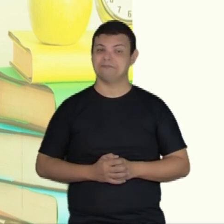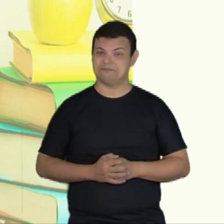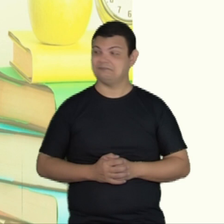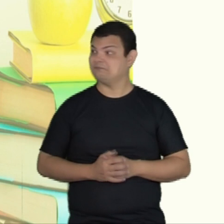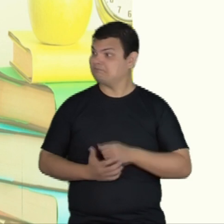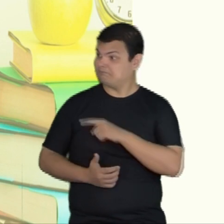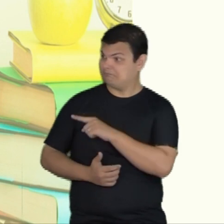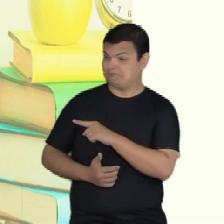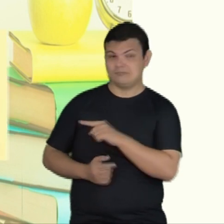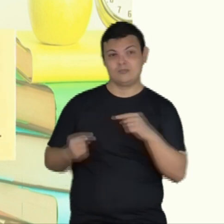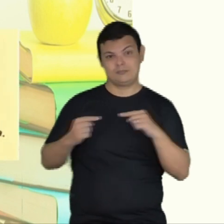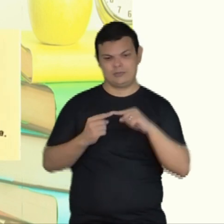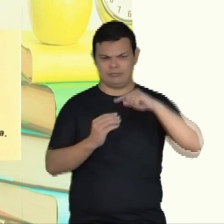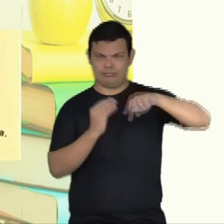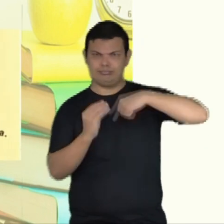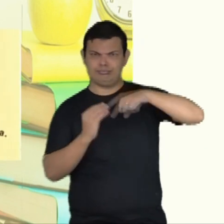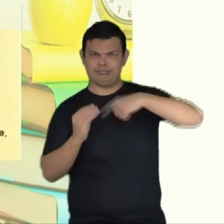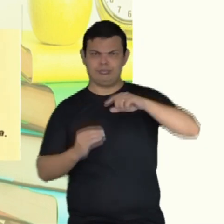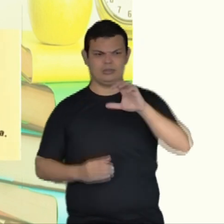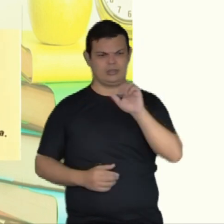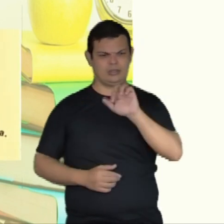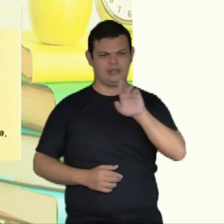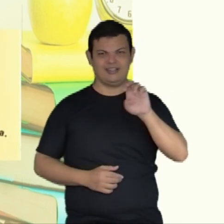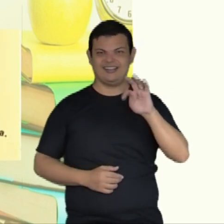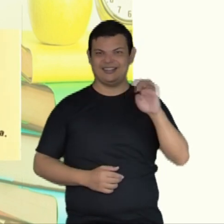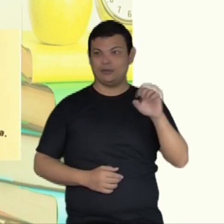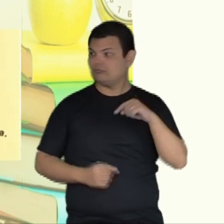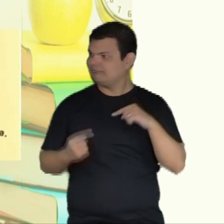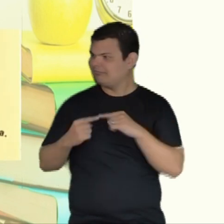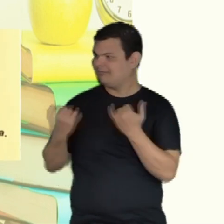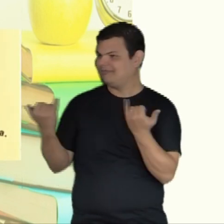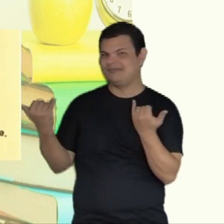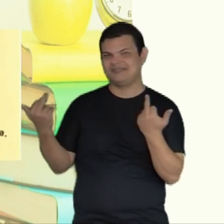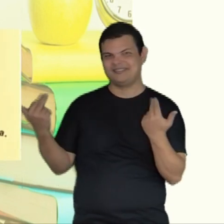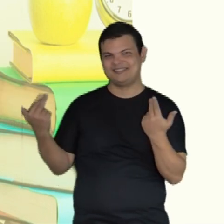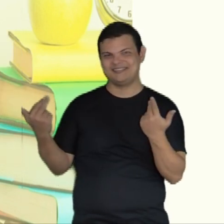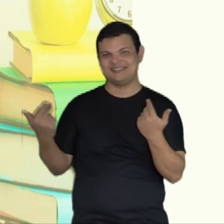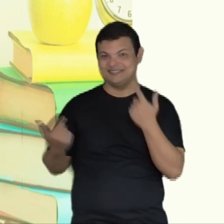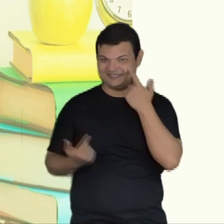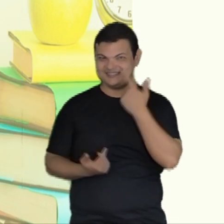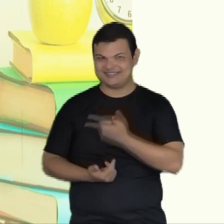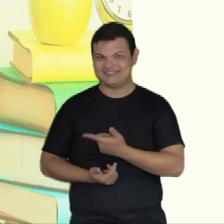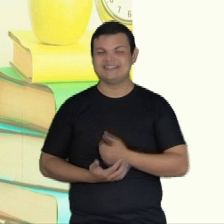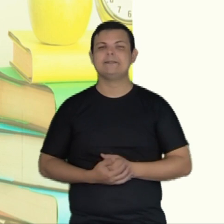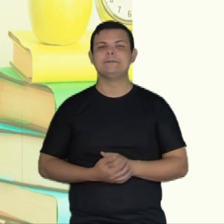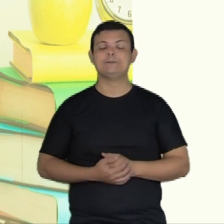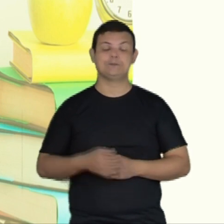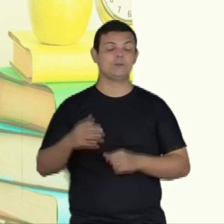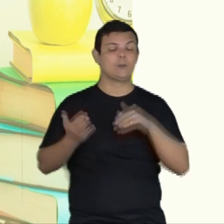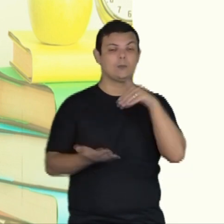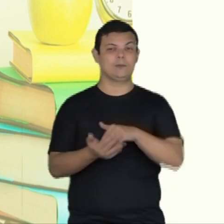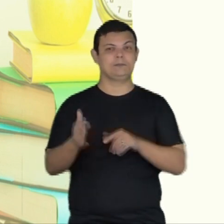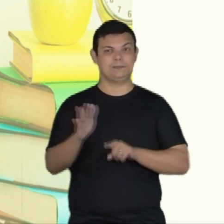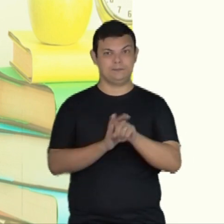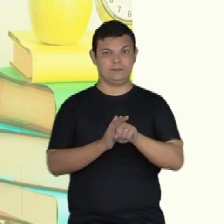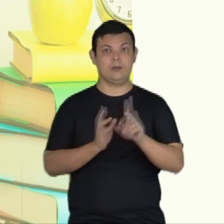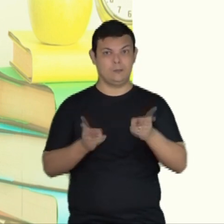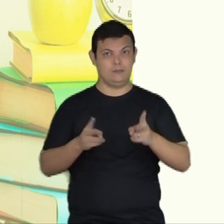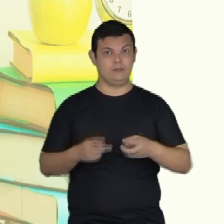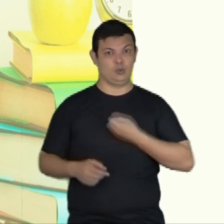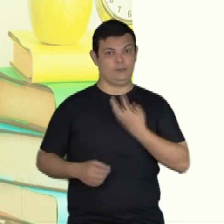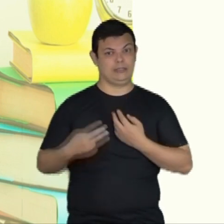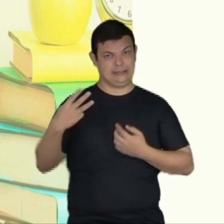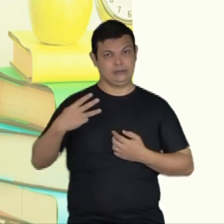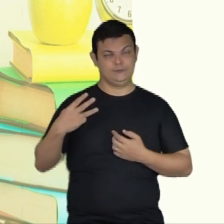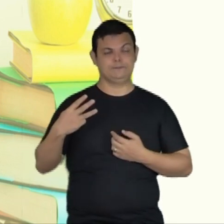Muito bem, era um carretel, né? Observa aí a semelhança. Vamos à última pergunta. Ainda sobre o poema 3. A